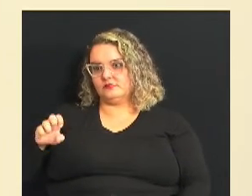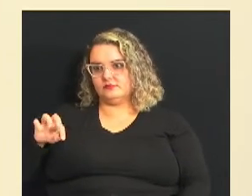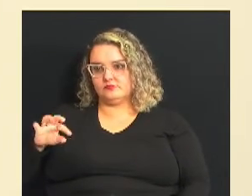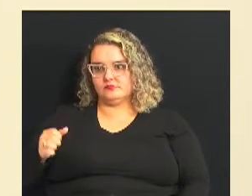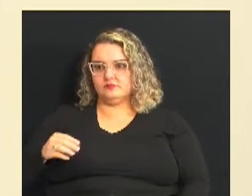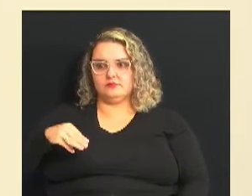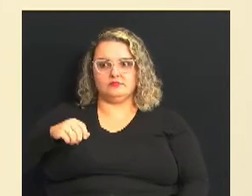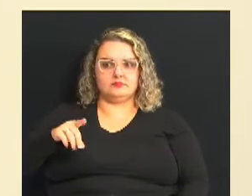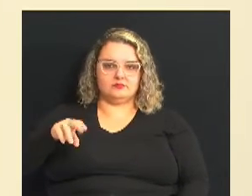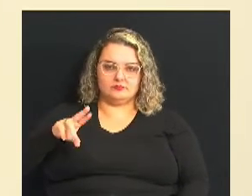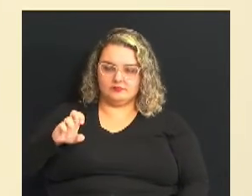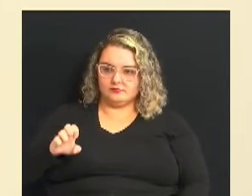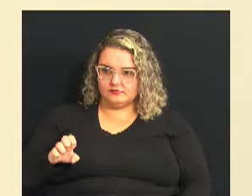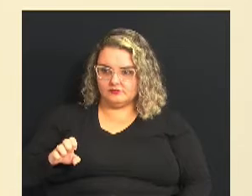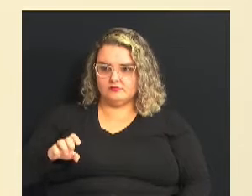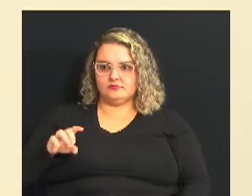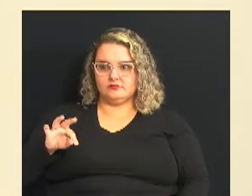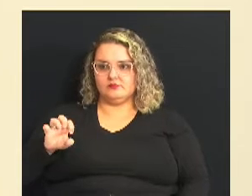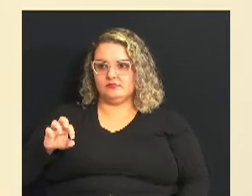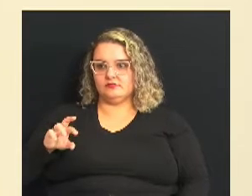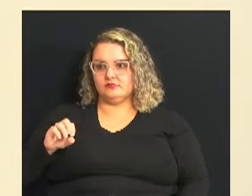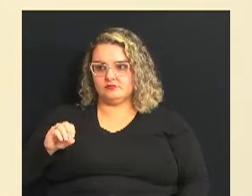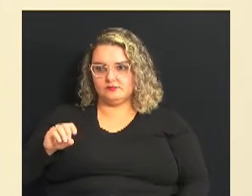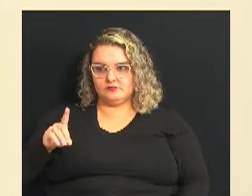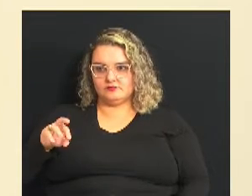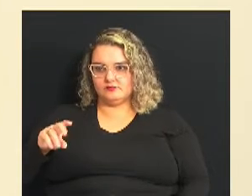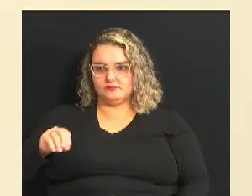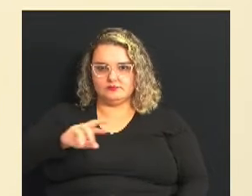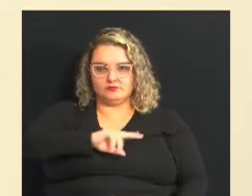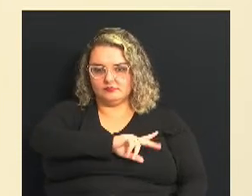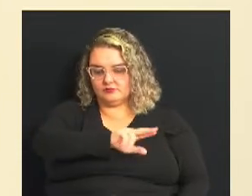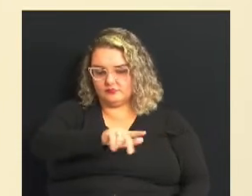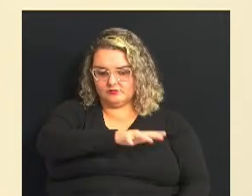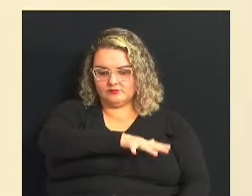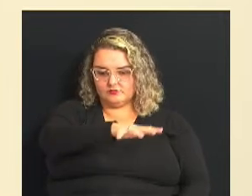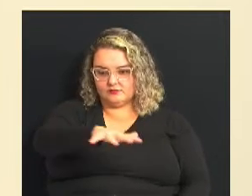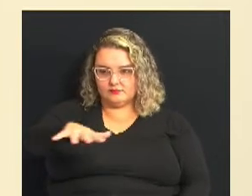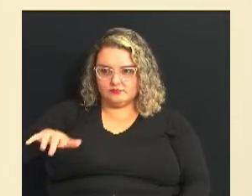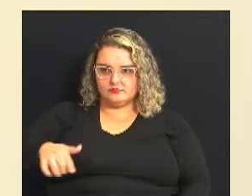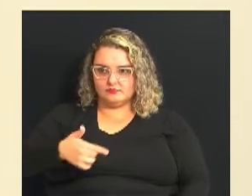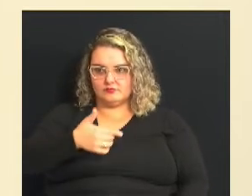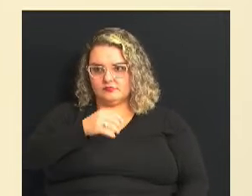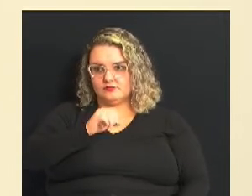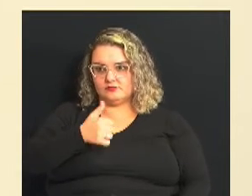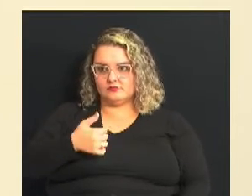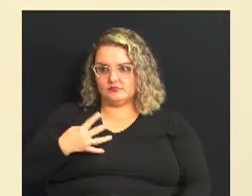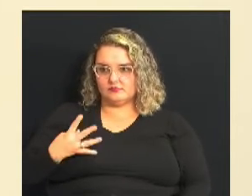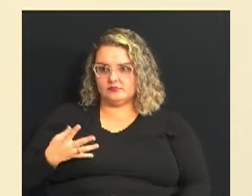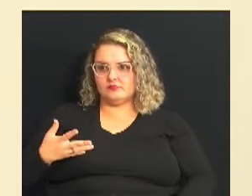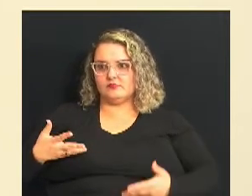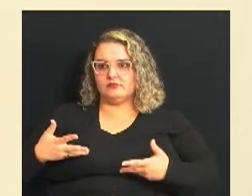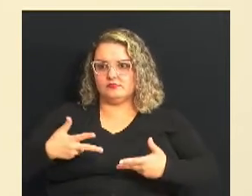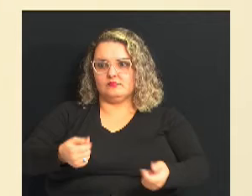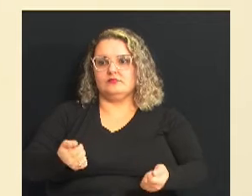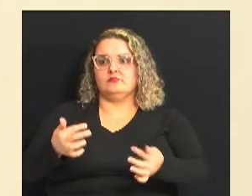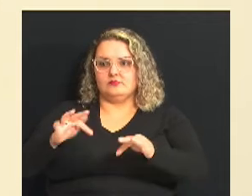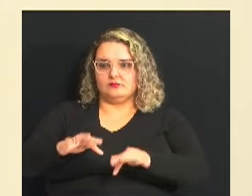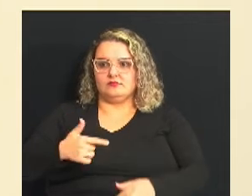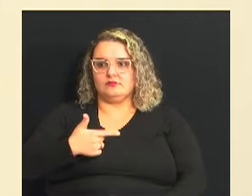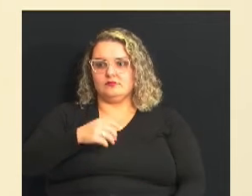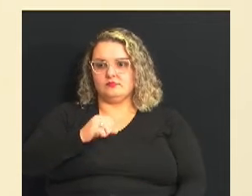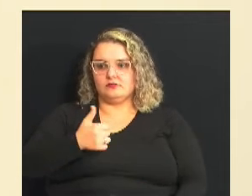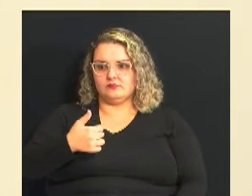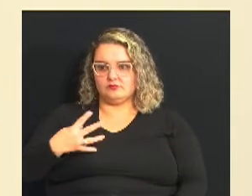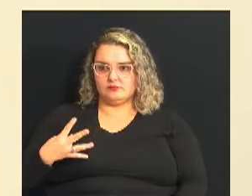o hospital, várias áreas. E em 2014, eu fui convidado, no final de 2014, quando foi